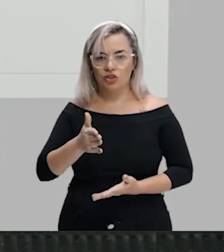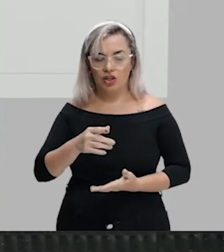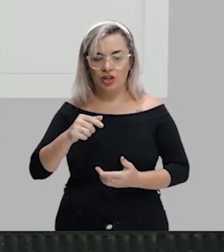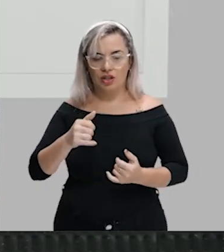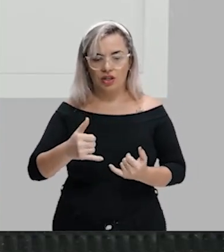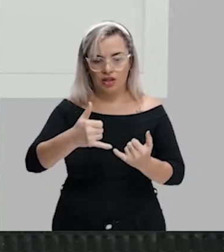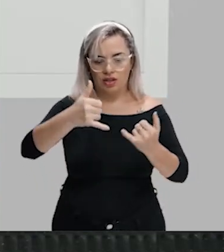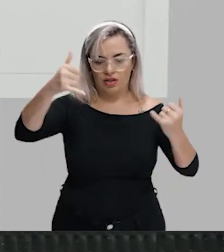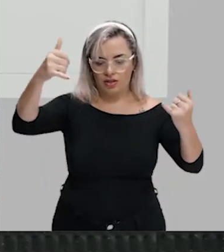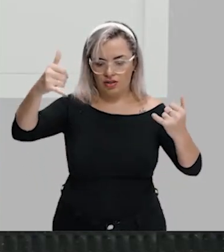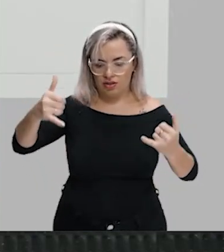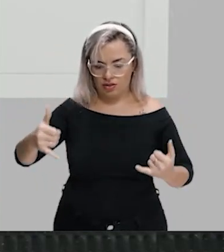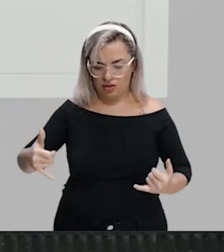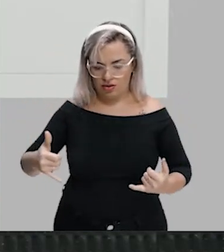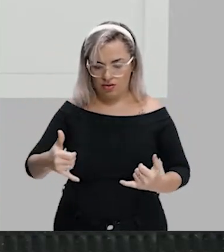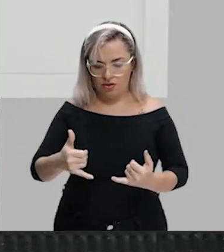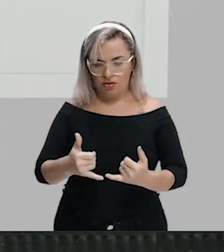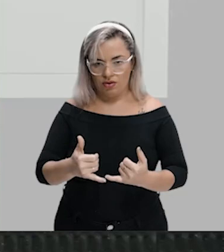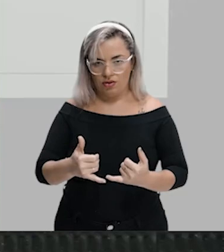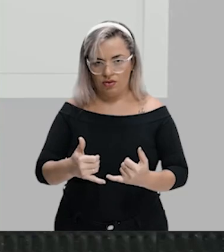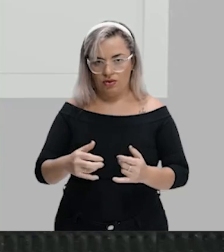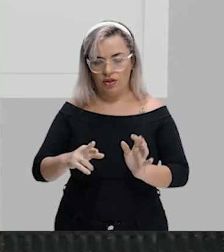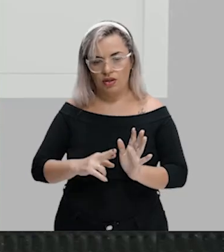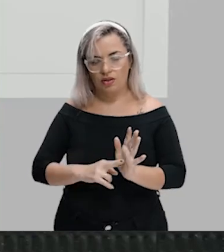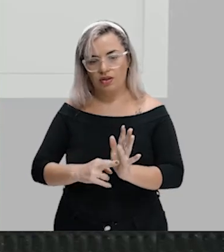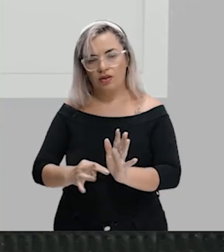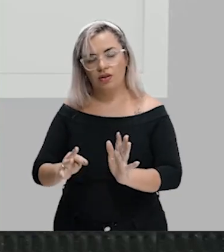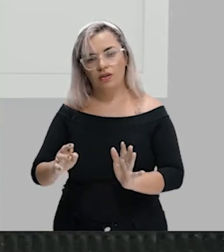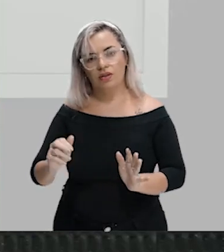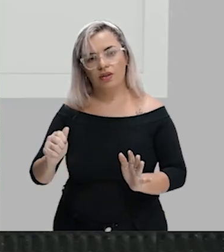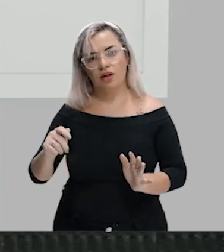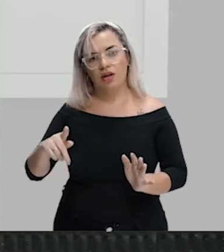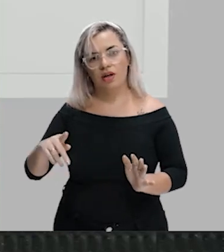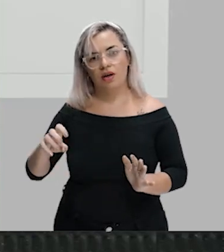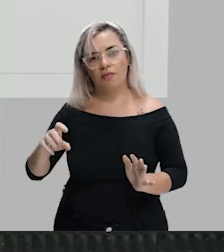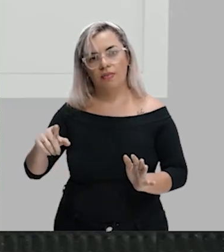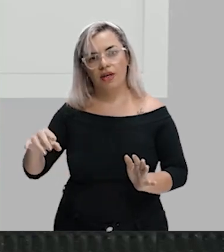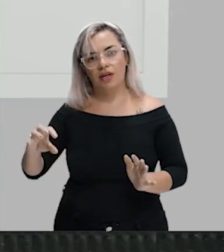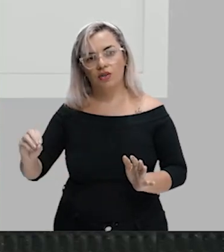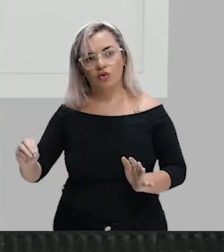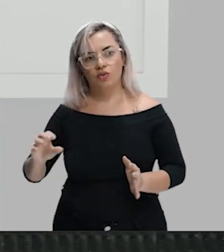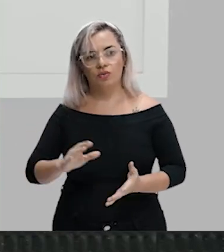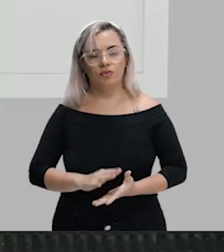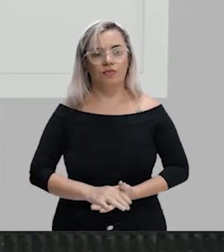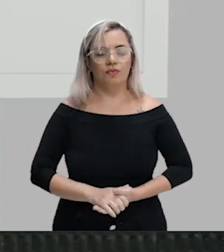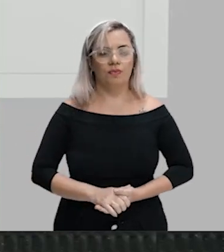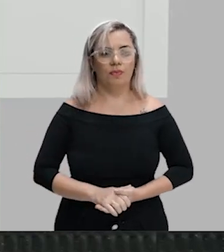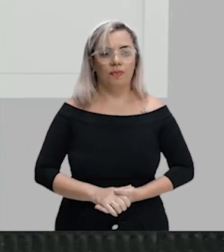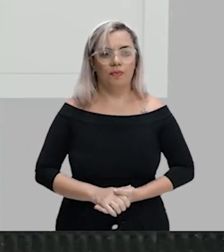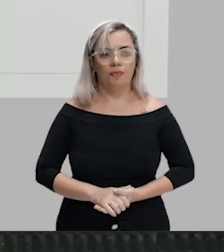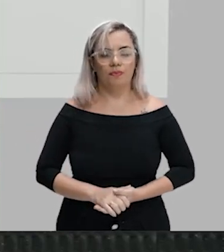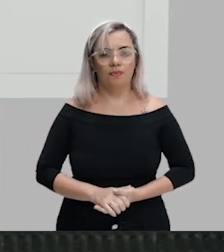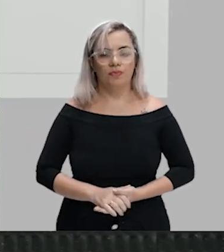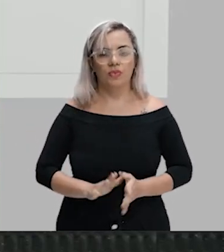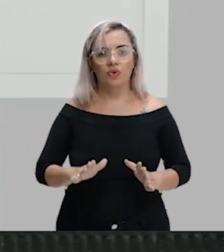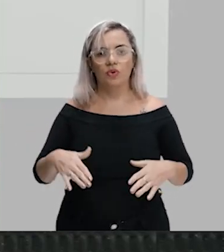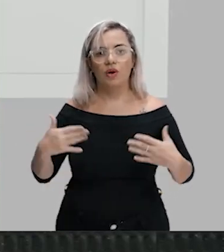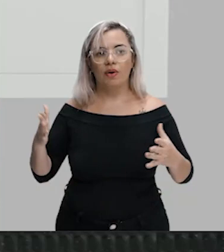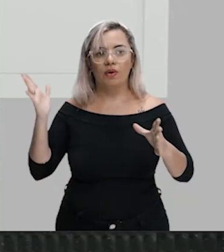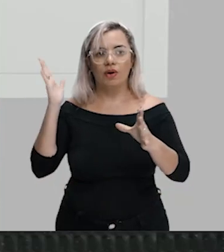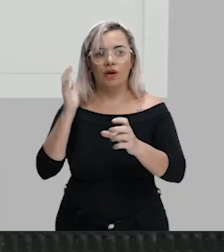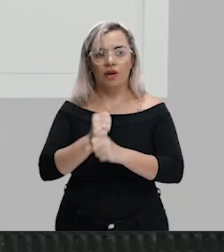ok? O trapézio, nós vamos, né, a área do trapézio ele é dada, ó, por base